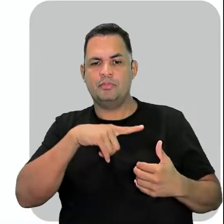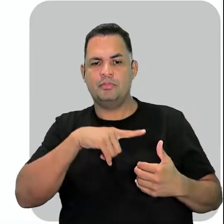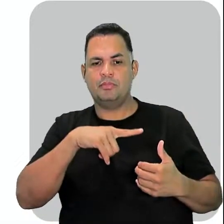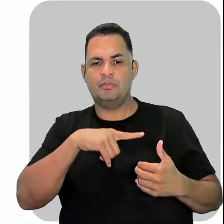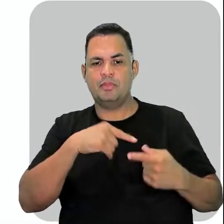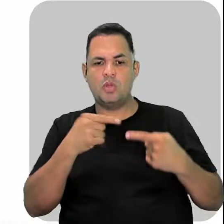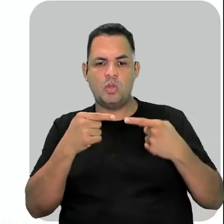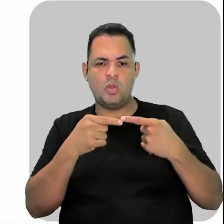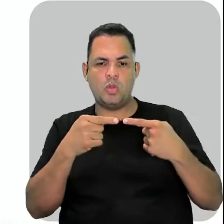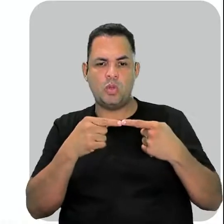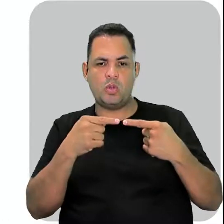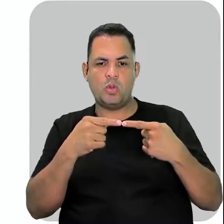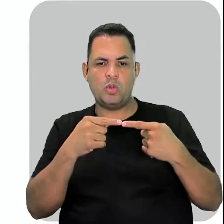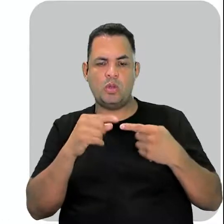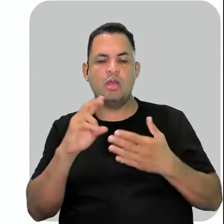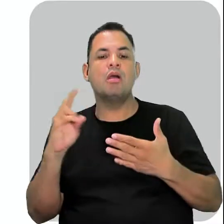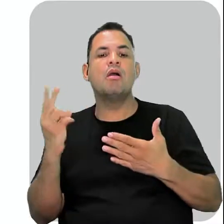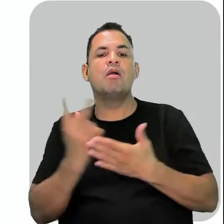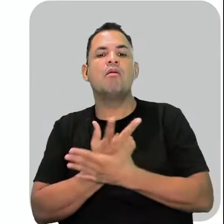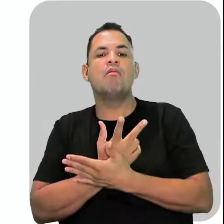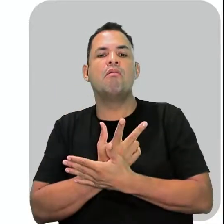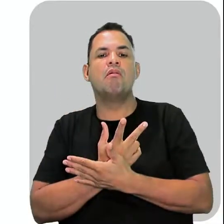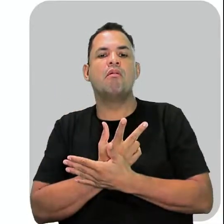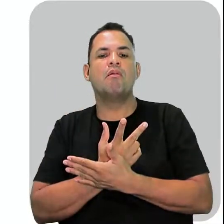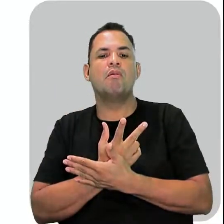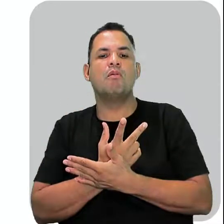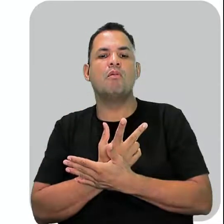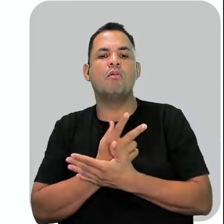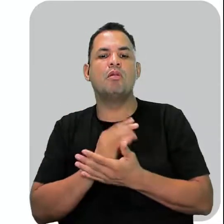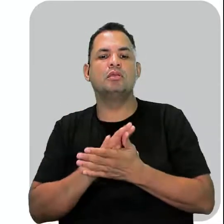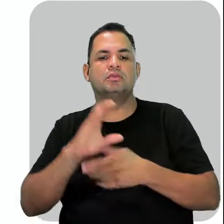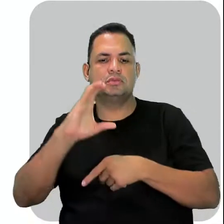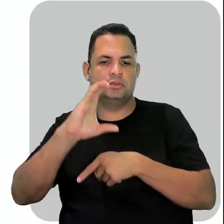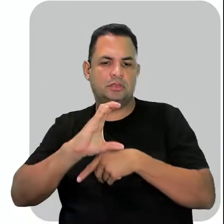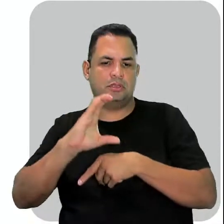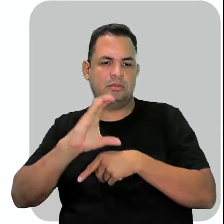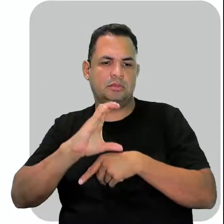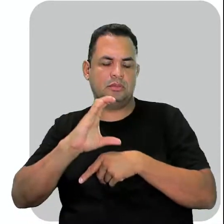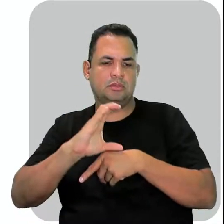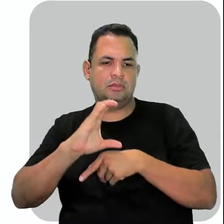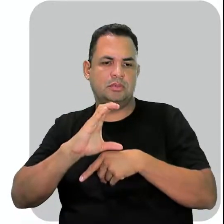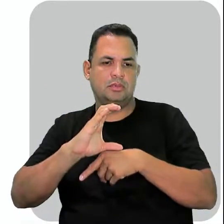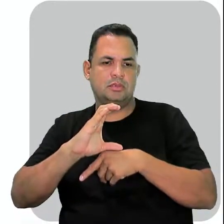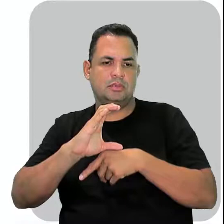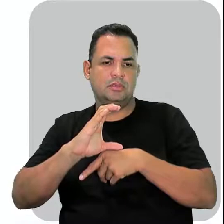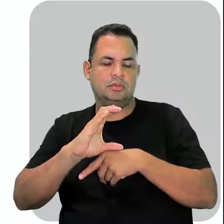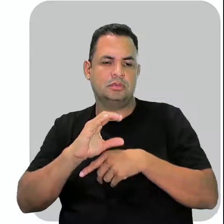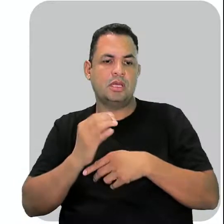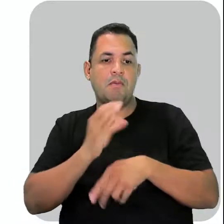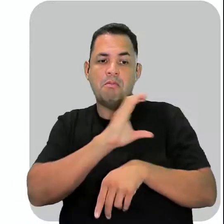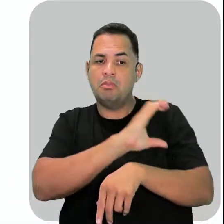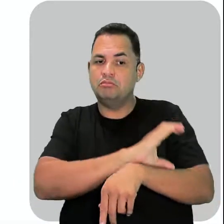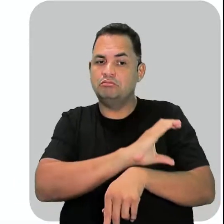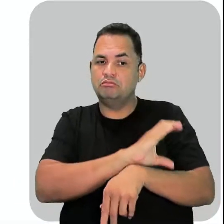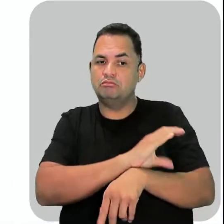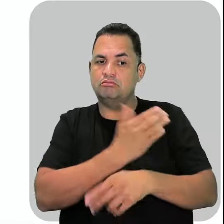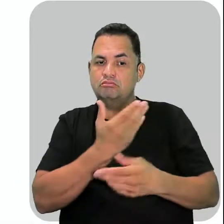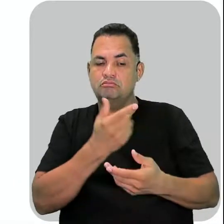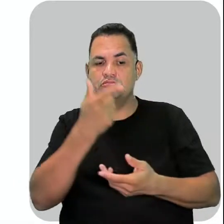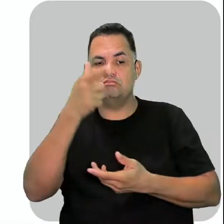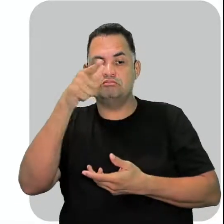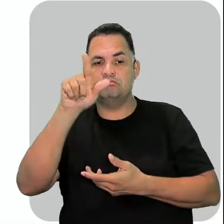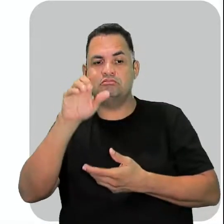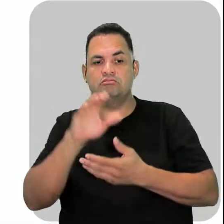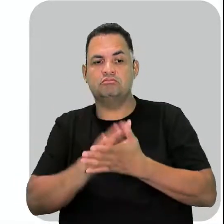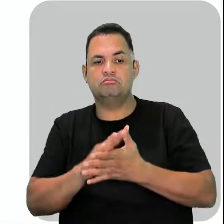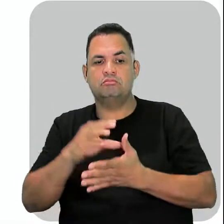a ligação que vai ocorrer entre esses carbonos aqui e outros carbonos de